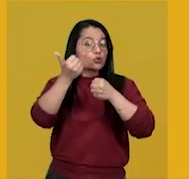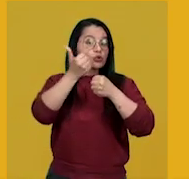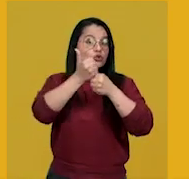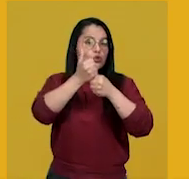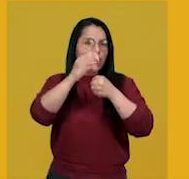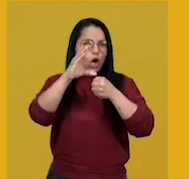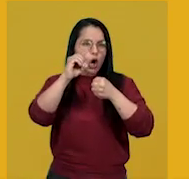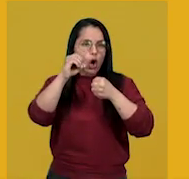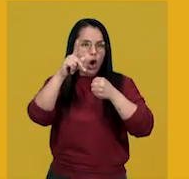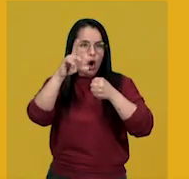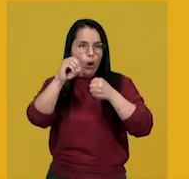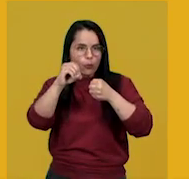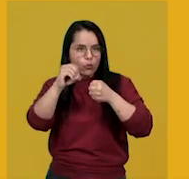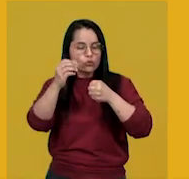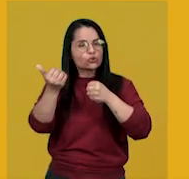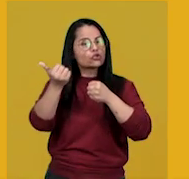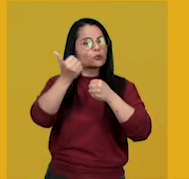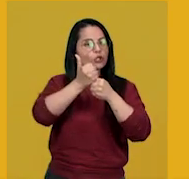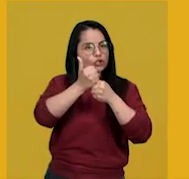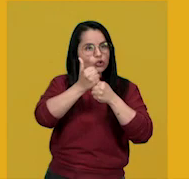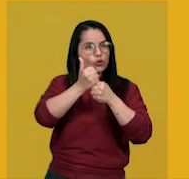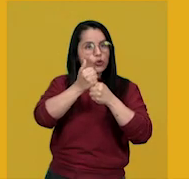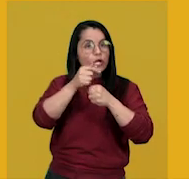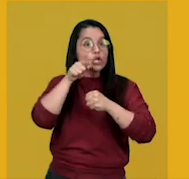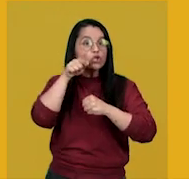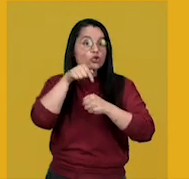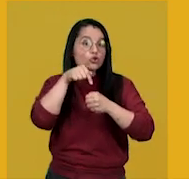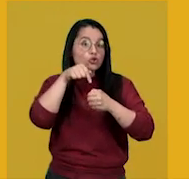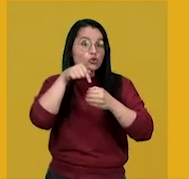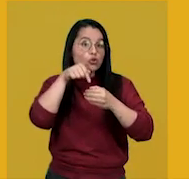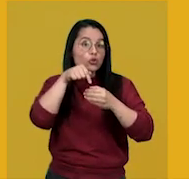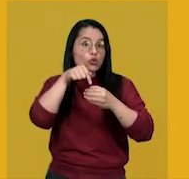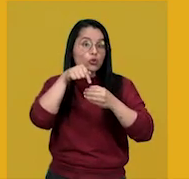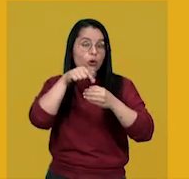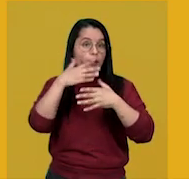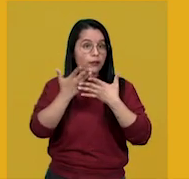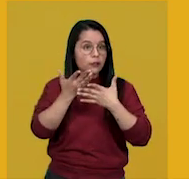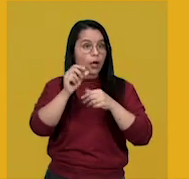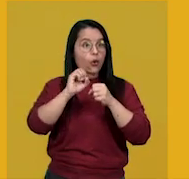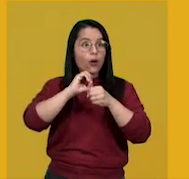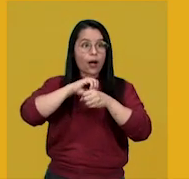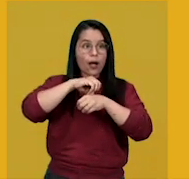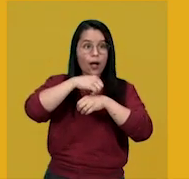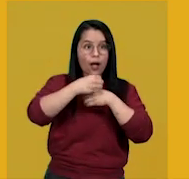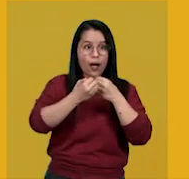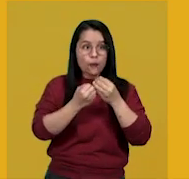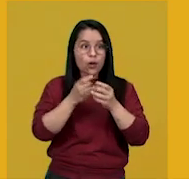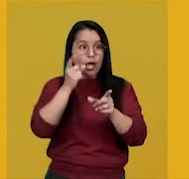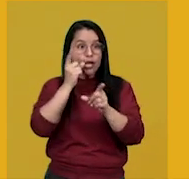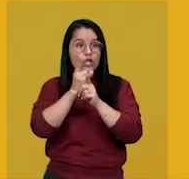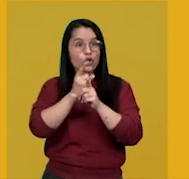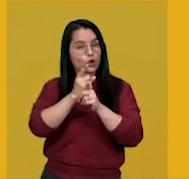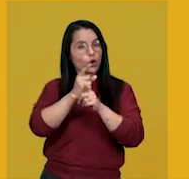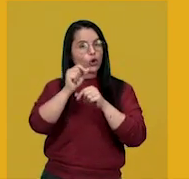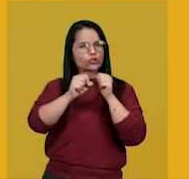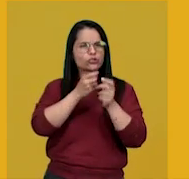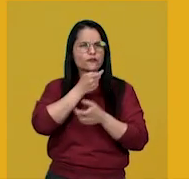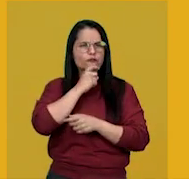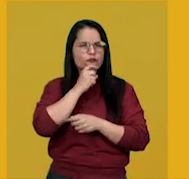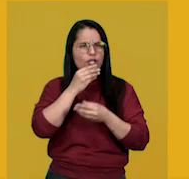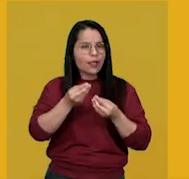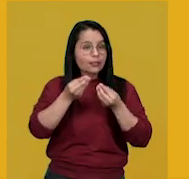vamos substituir aqui as moléculas da água dispersa no ar. Quando encontram uma superfície mais fria, acabam fornecendo